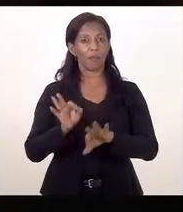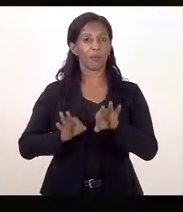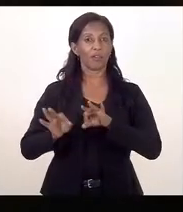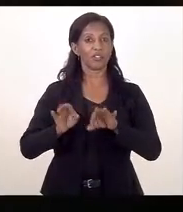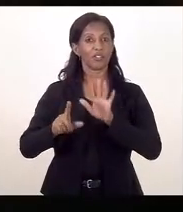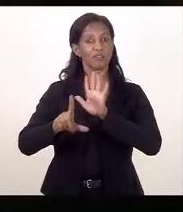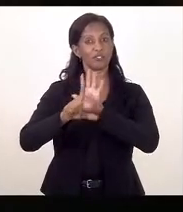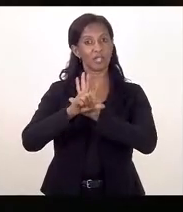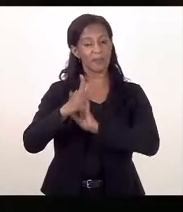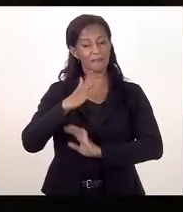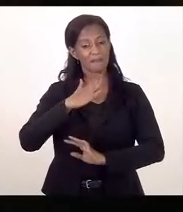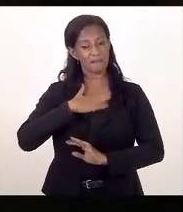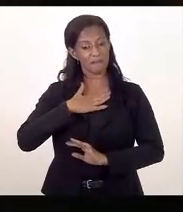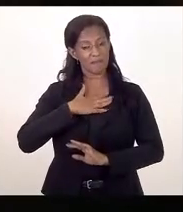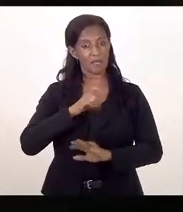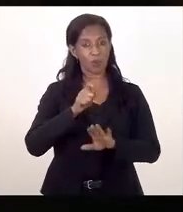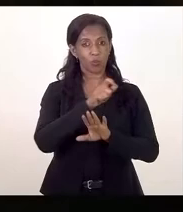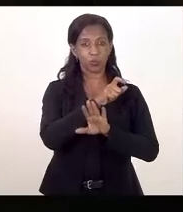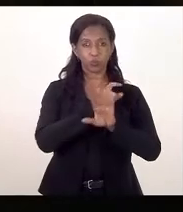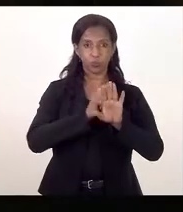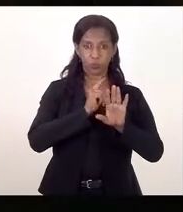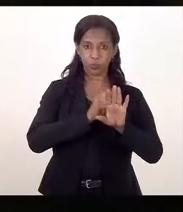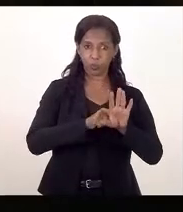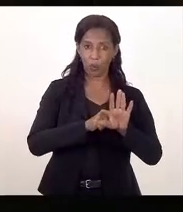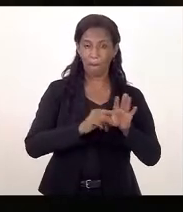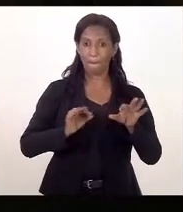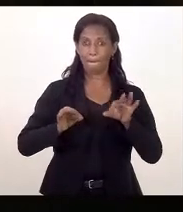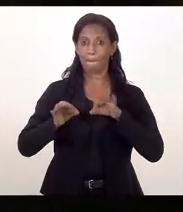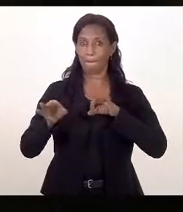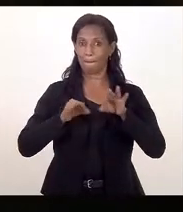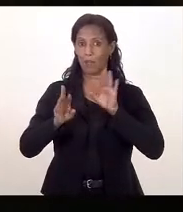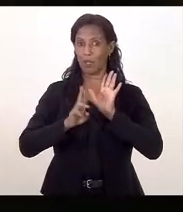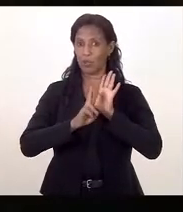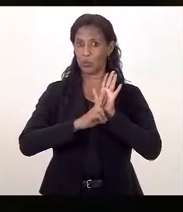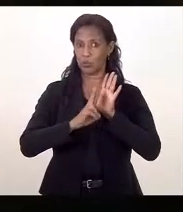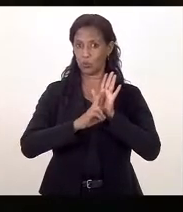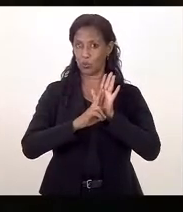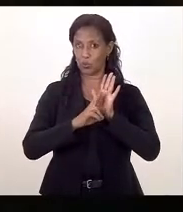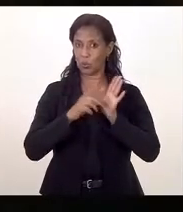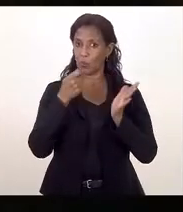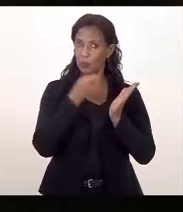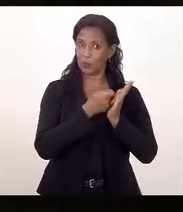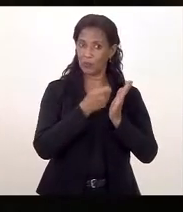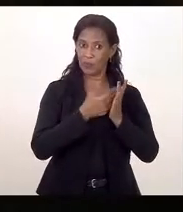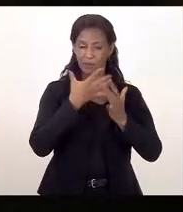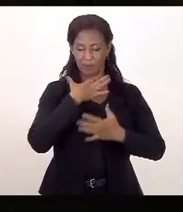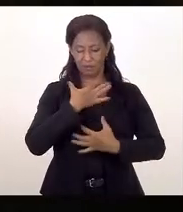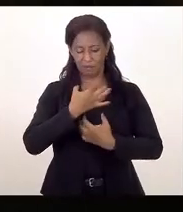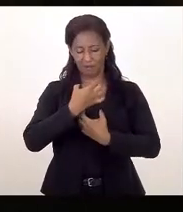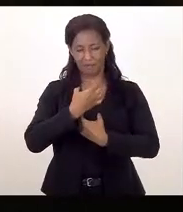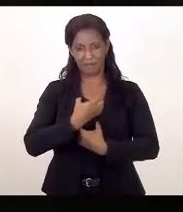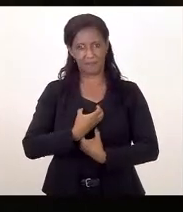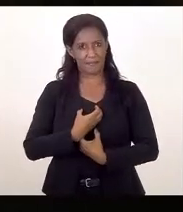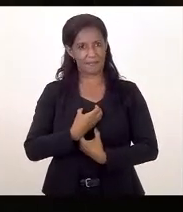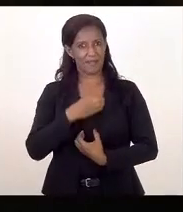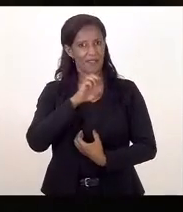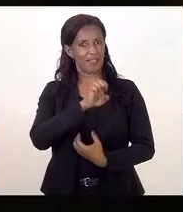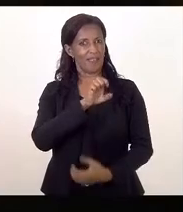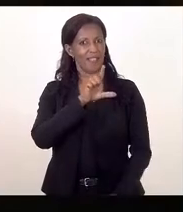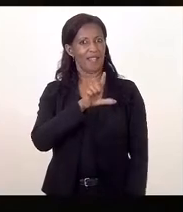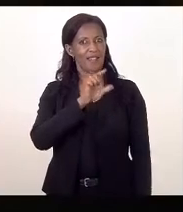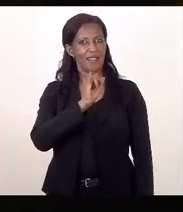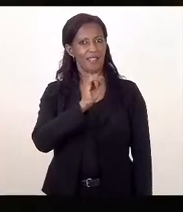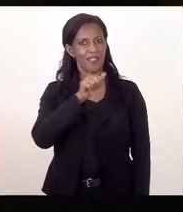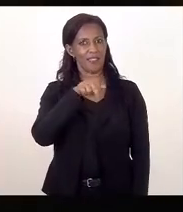de minha autoria que garante, na verdade, um projeto de resolução que garantiu a medalha Tiradentes para Eliana Souza